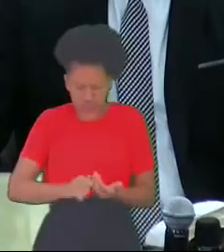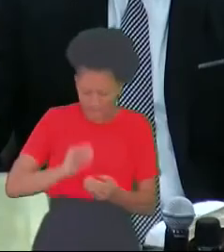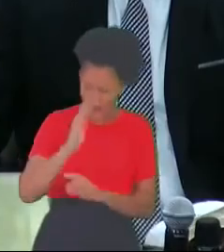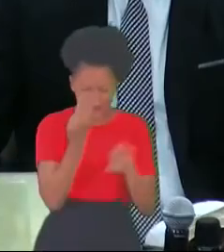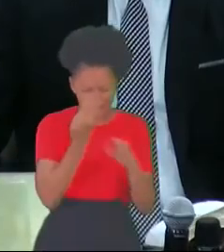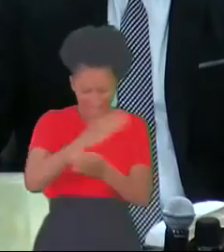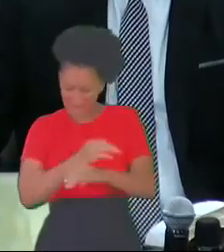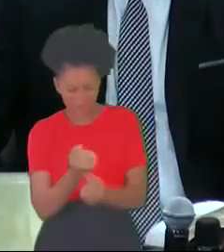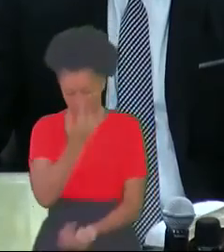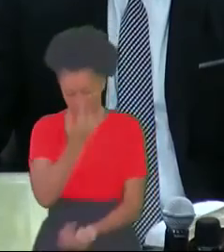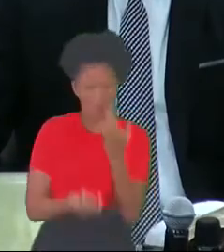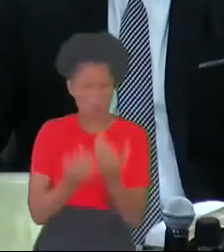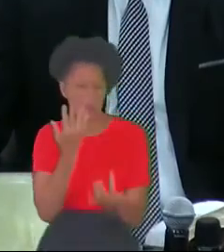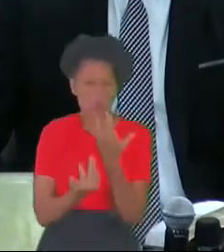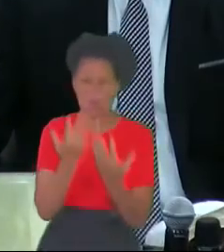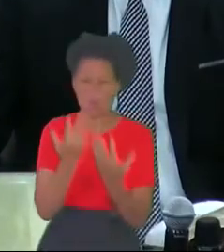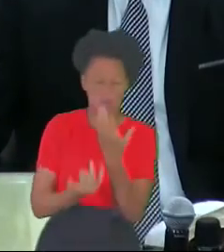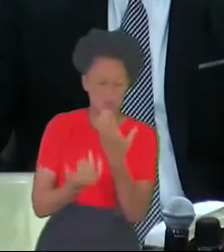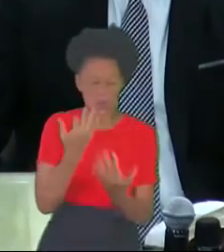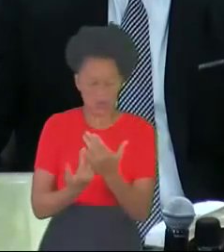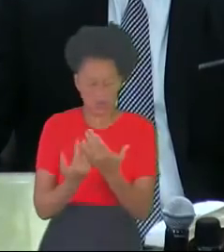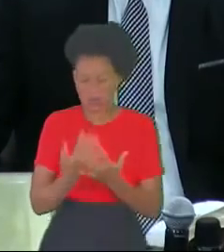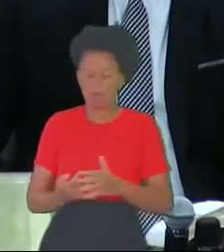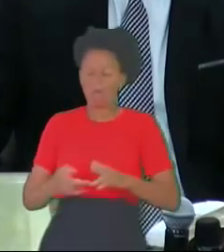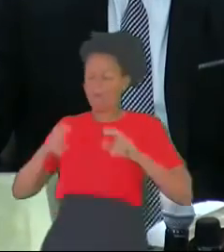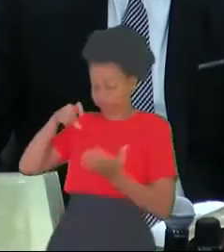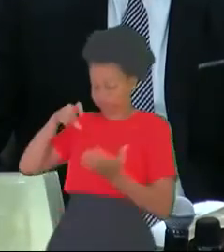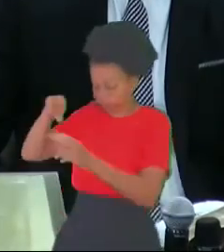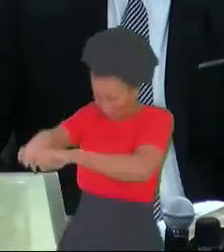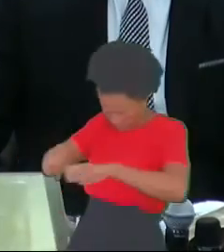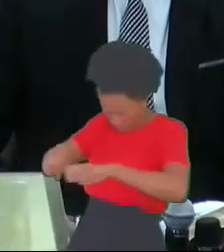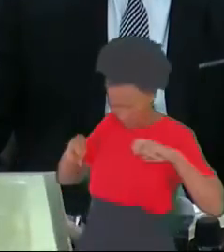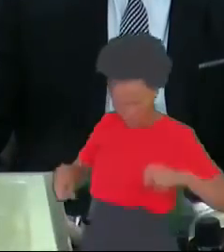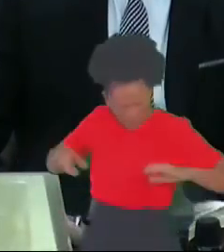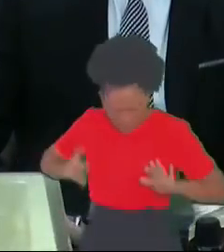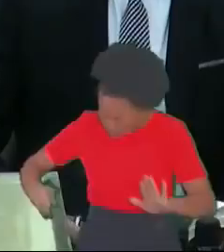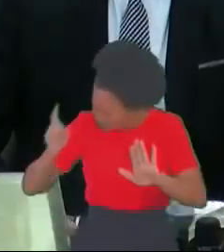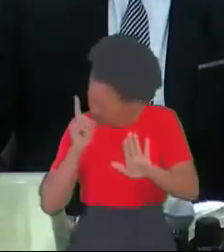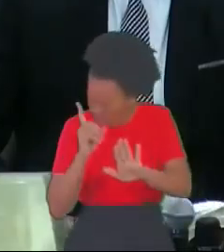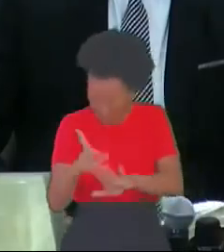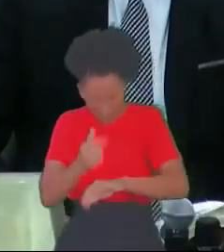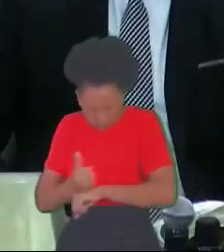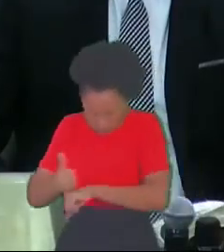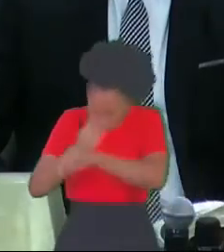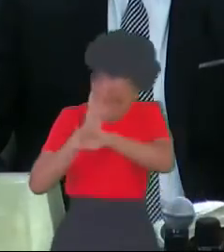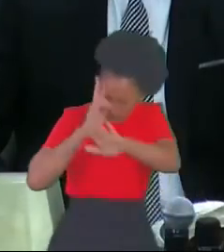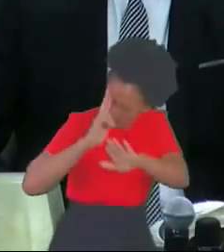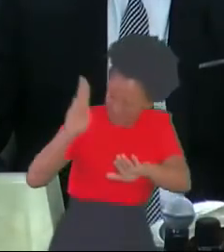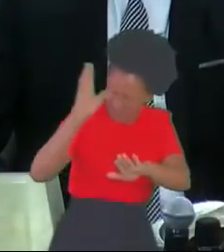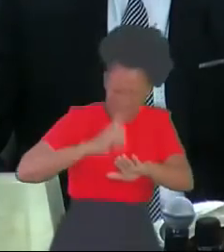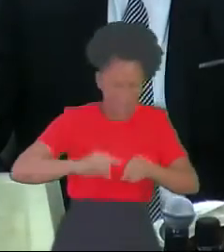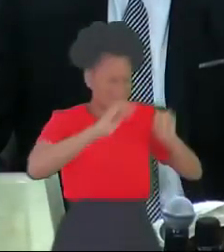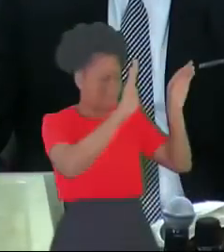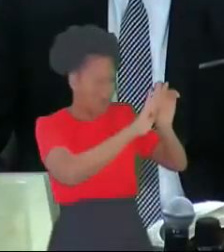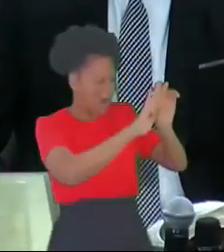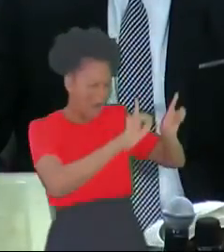o holocausto. O povo caiu de joelhos dizendo: só o Senhor é Deus e Baal não é de